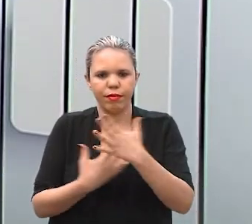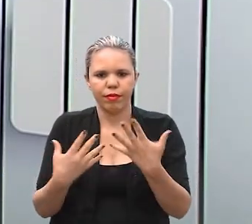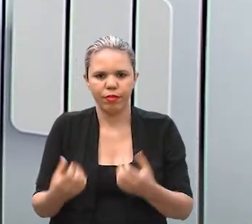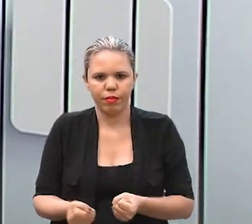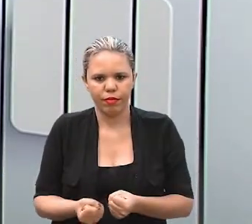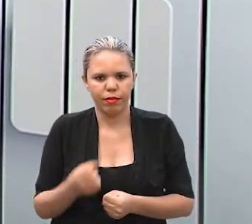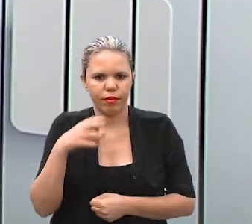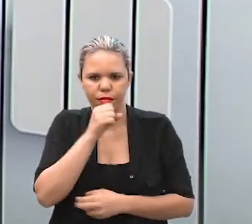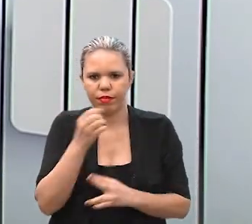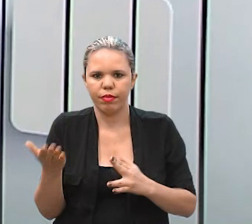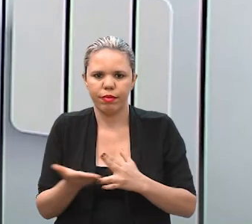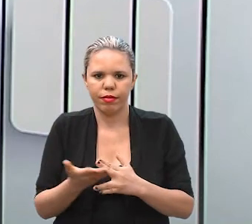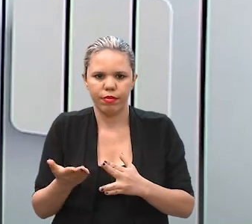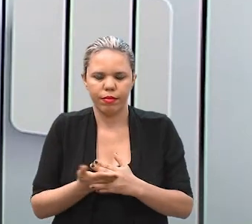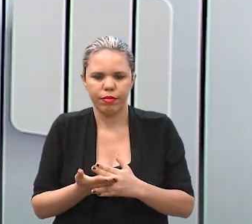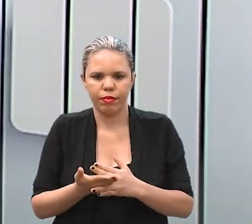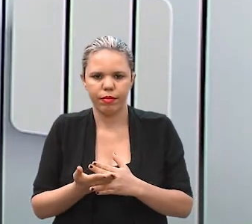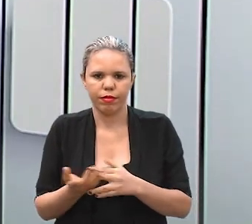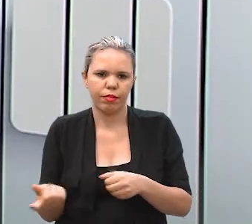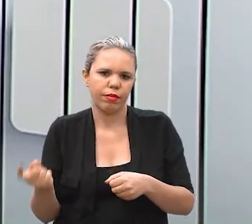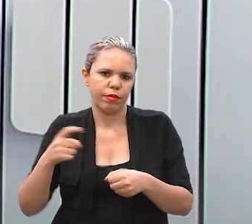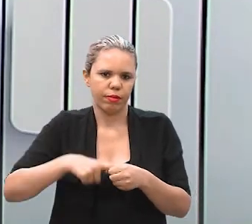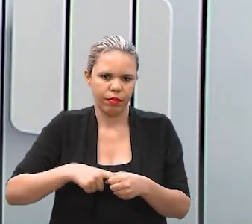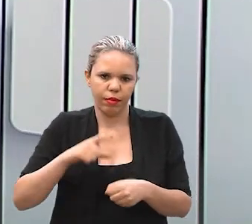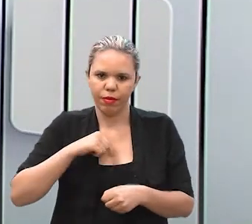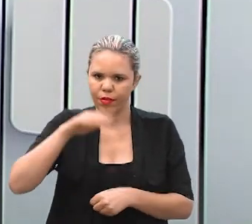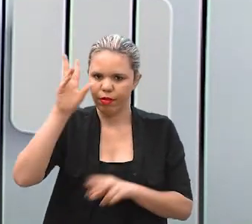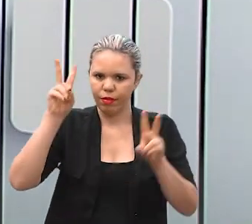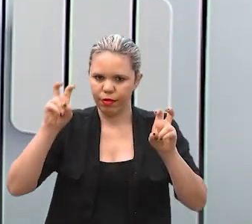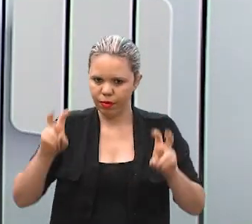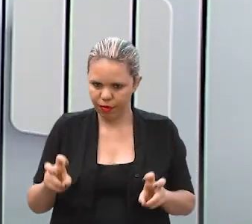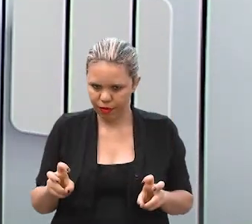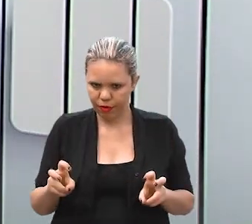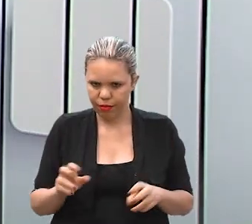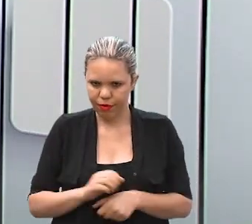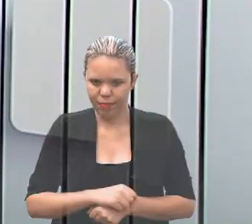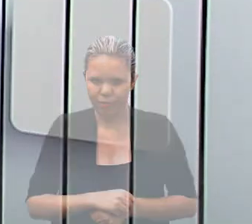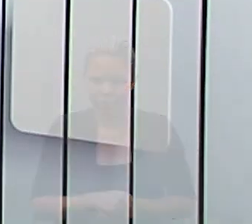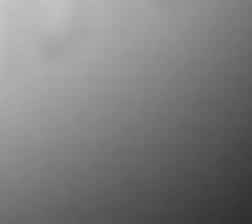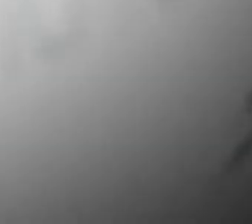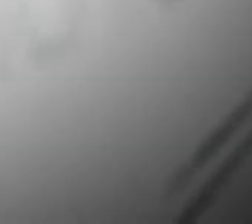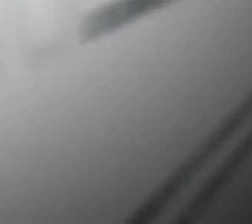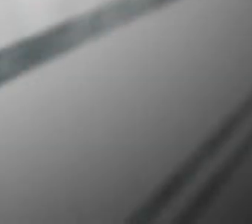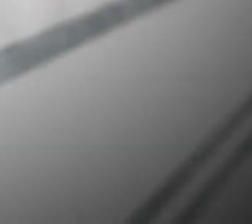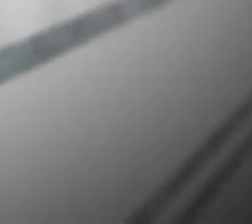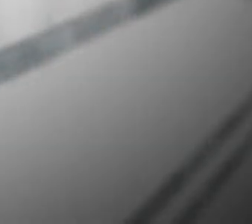fazer o seguinte, rápido intervalo e na volta tem mais assuntos, não saia daí.